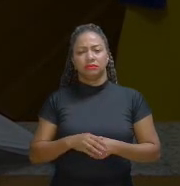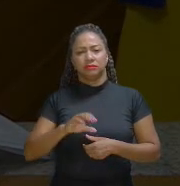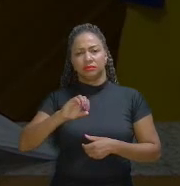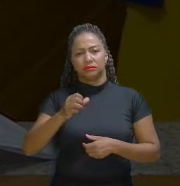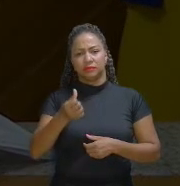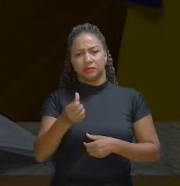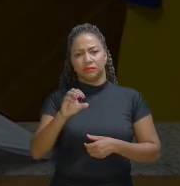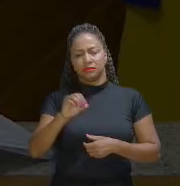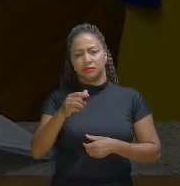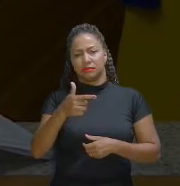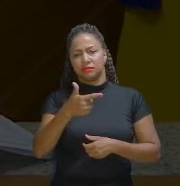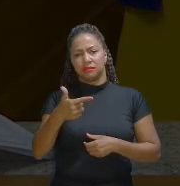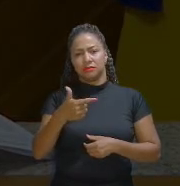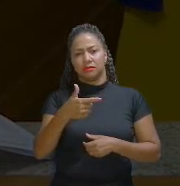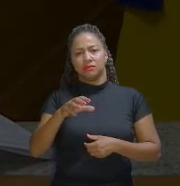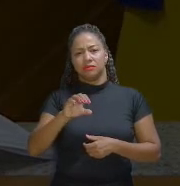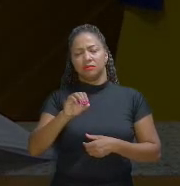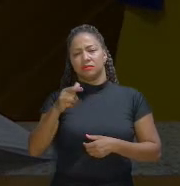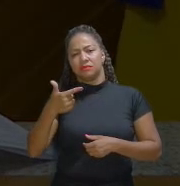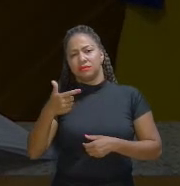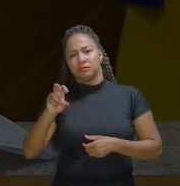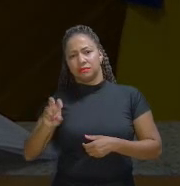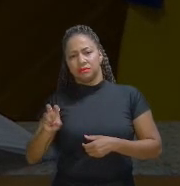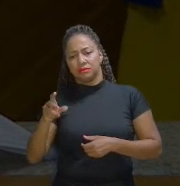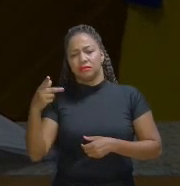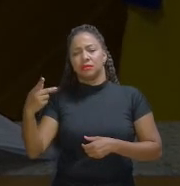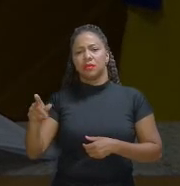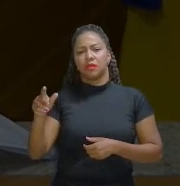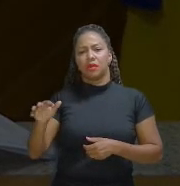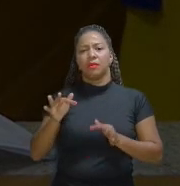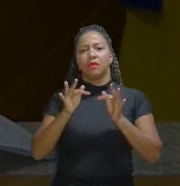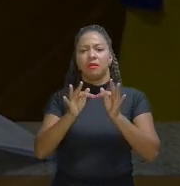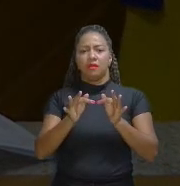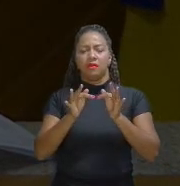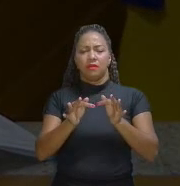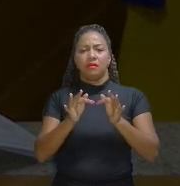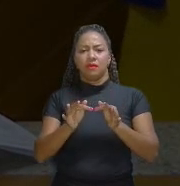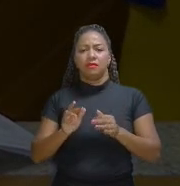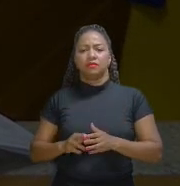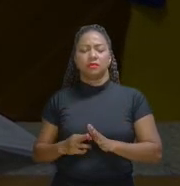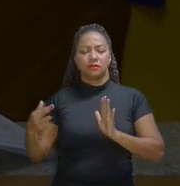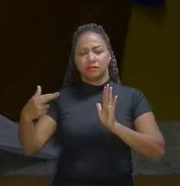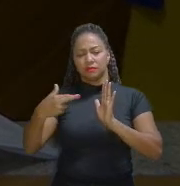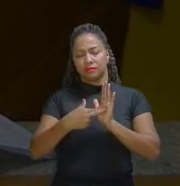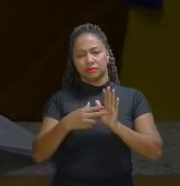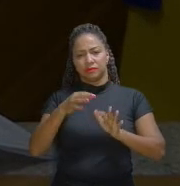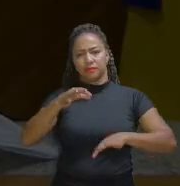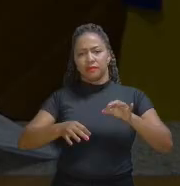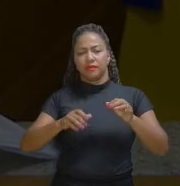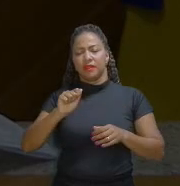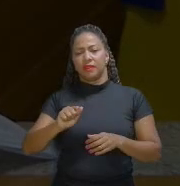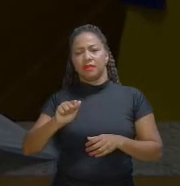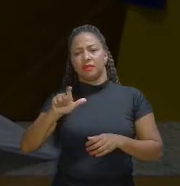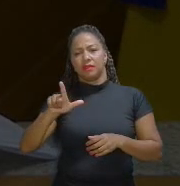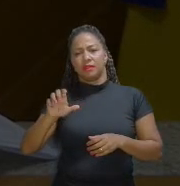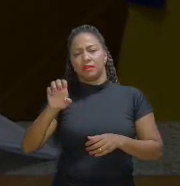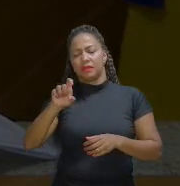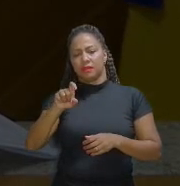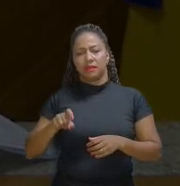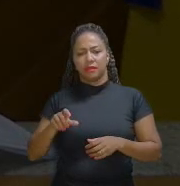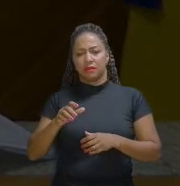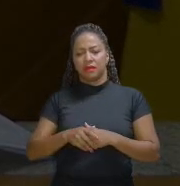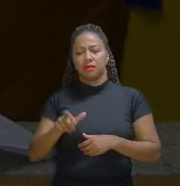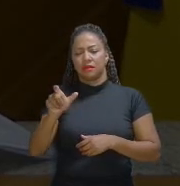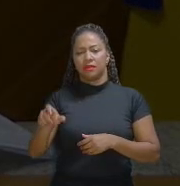6.002, de 2025. Origem, Ferreira Gomes. Relator, juiz Alex Lamy. Recorrente, Antônio